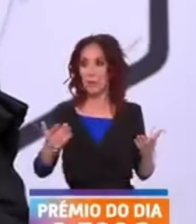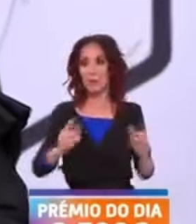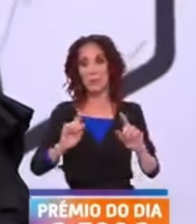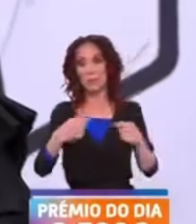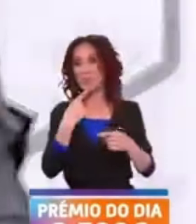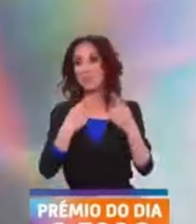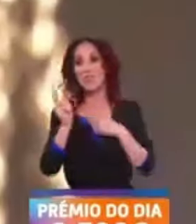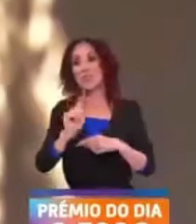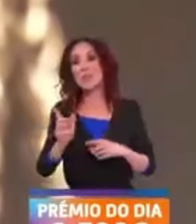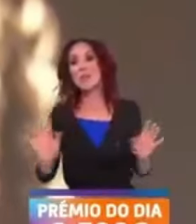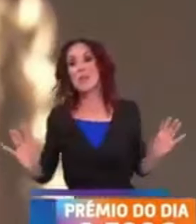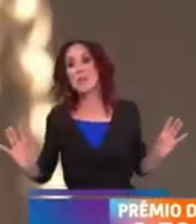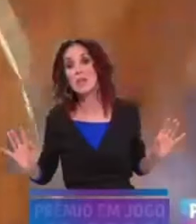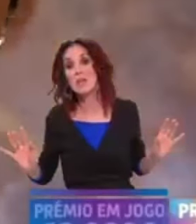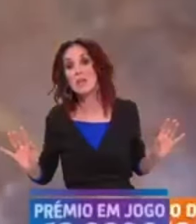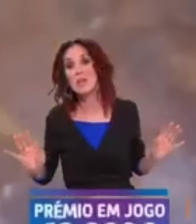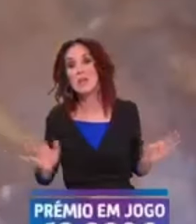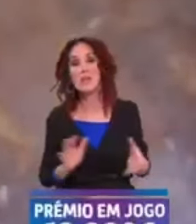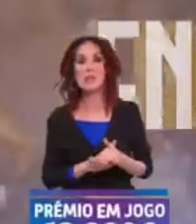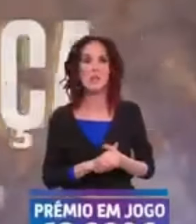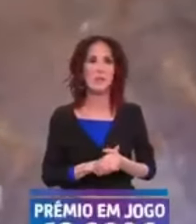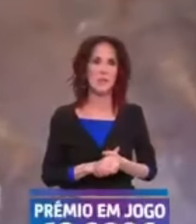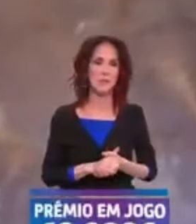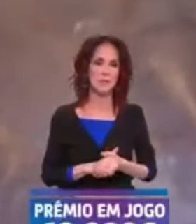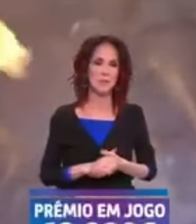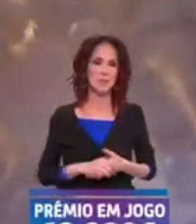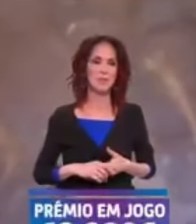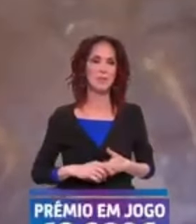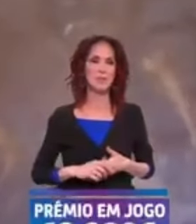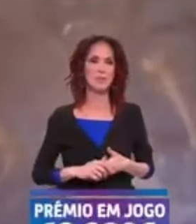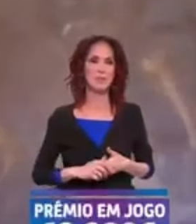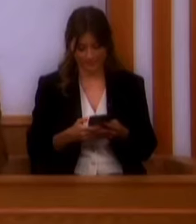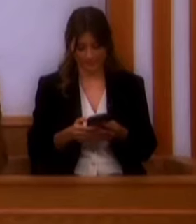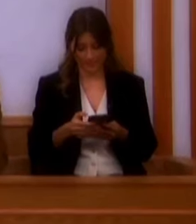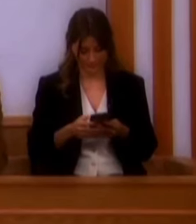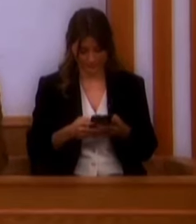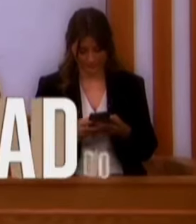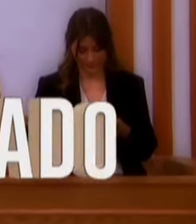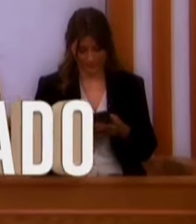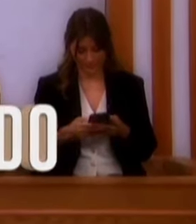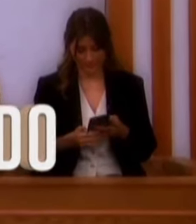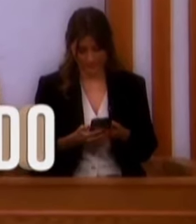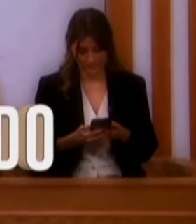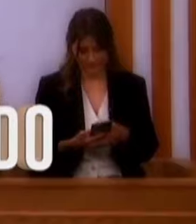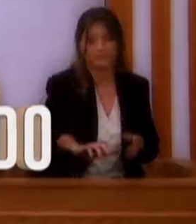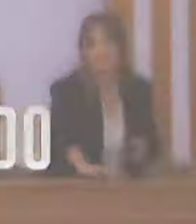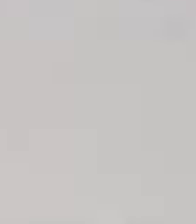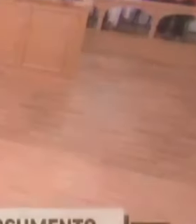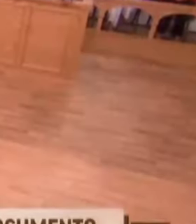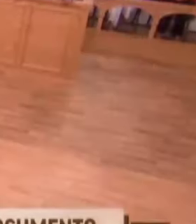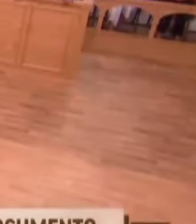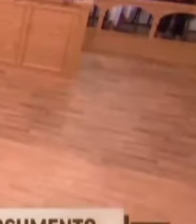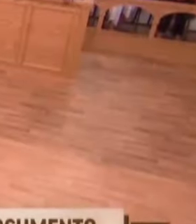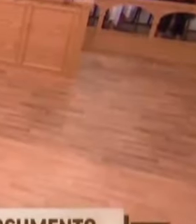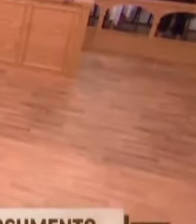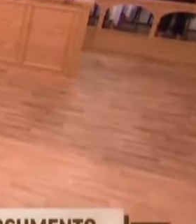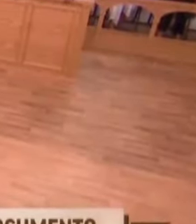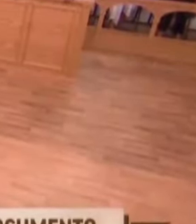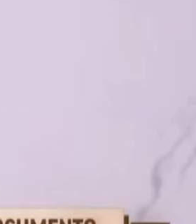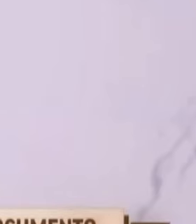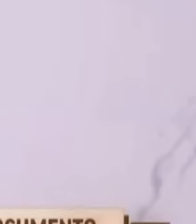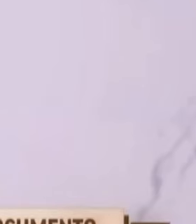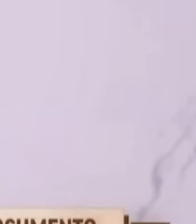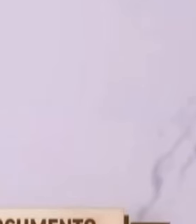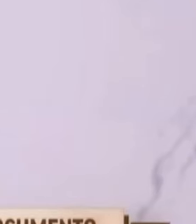Unidos praticamente para todas as funções se procede a uma determinada eleição ainda agora quando o presidente